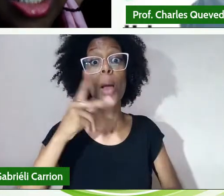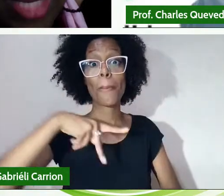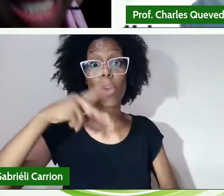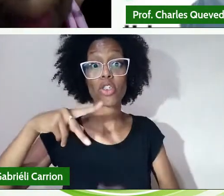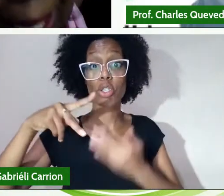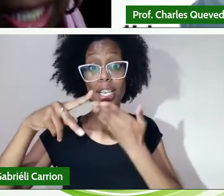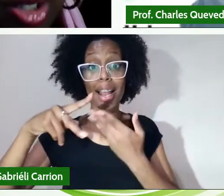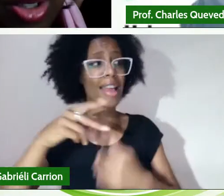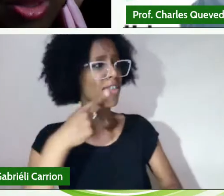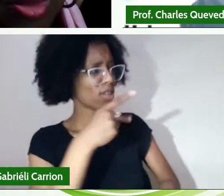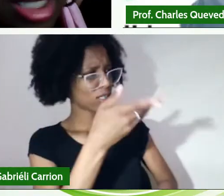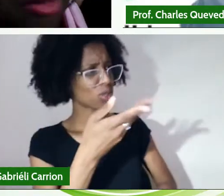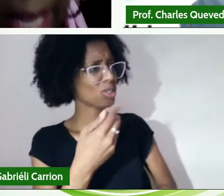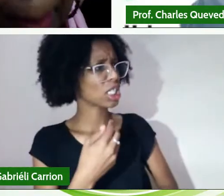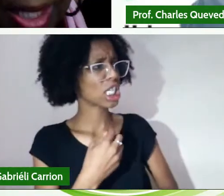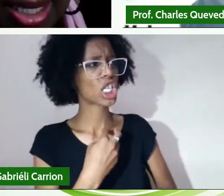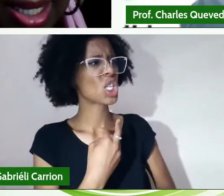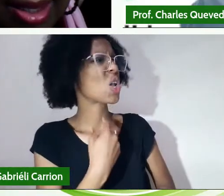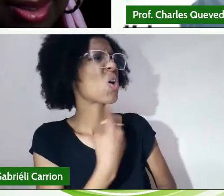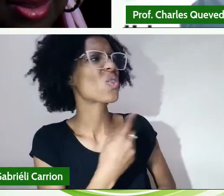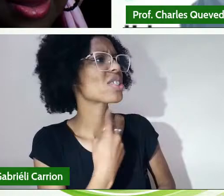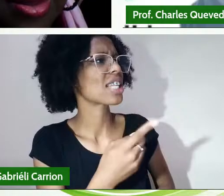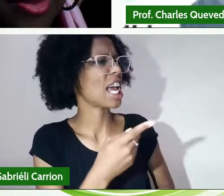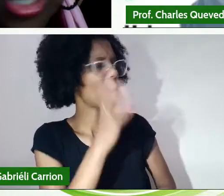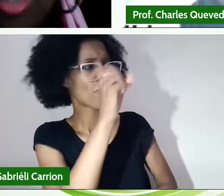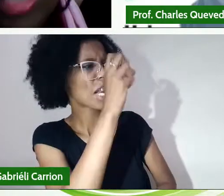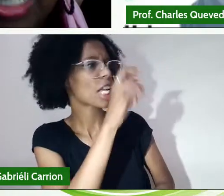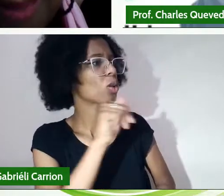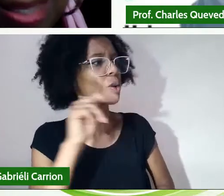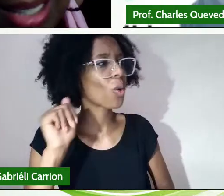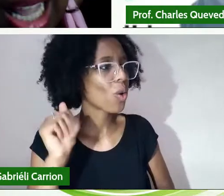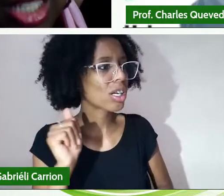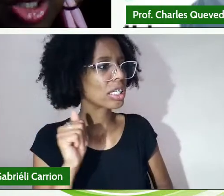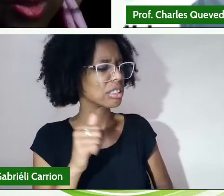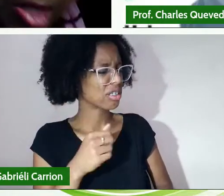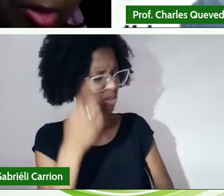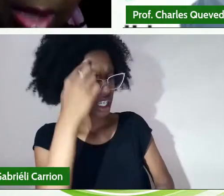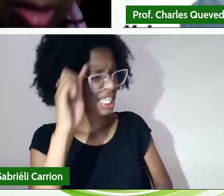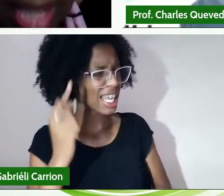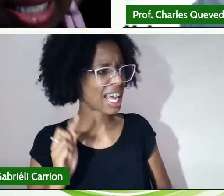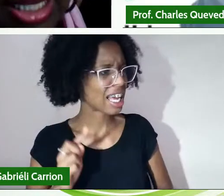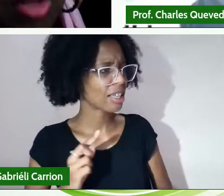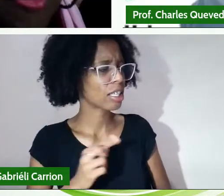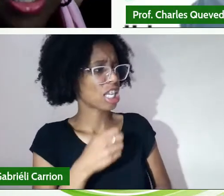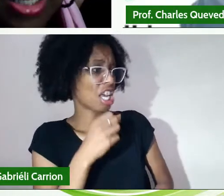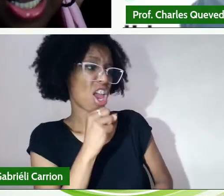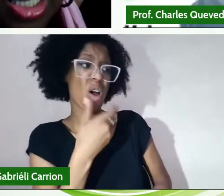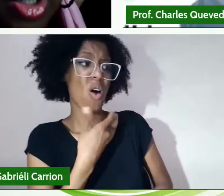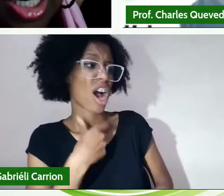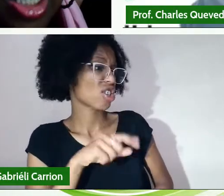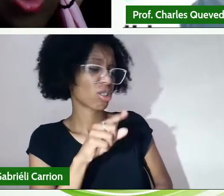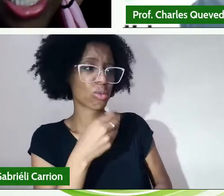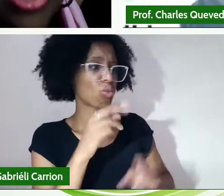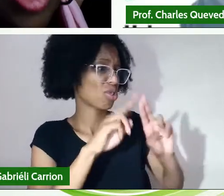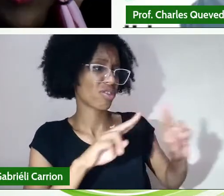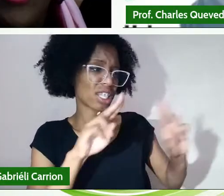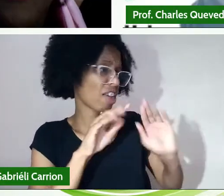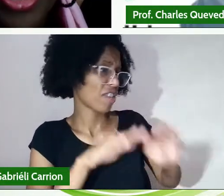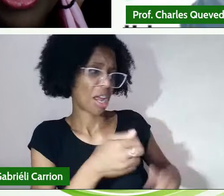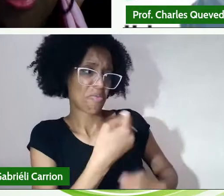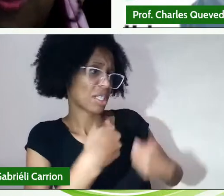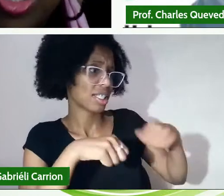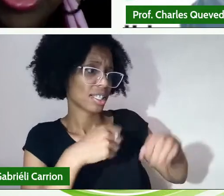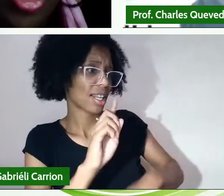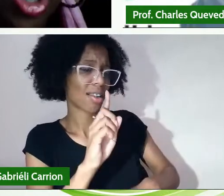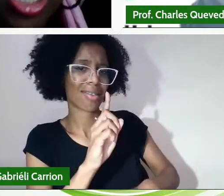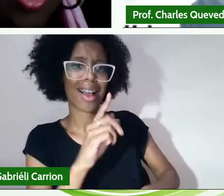você não é capaz, você não vai aprender, você não tem capacidade. Se eu fosse você, eu saía da universidade. Então, esse tipo de fala,